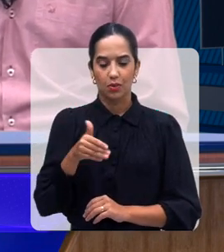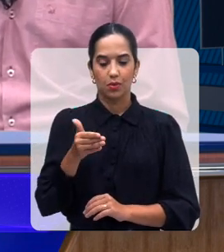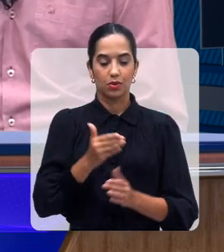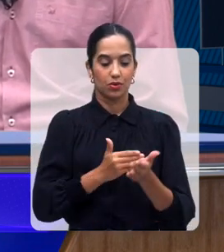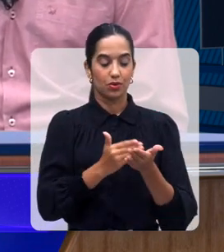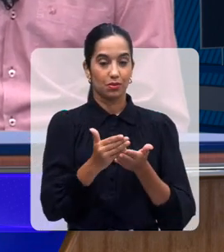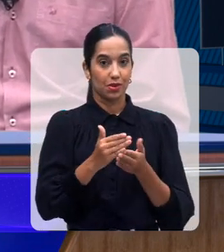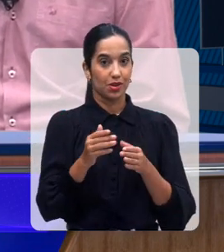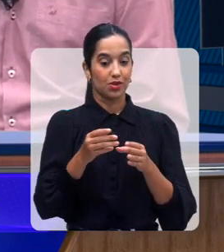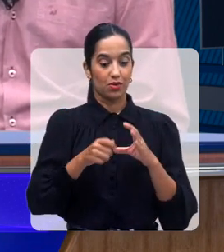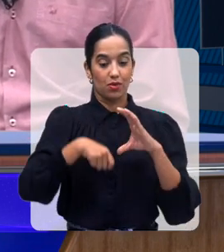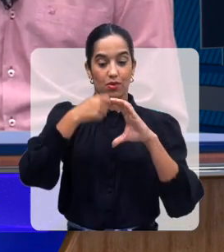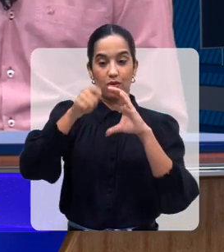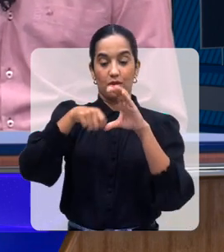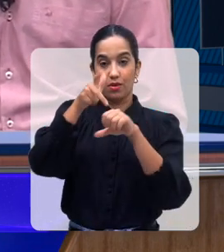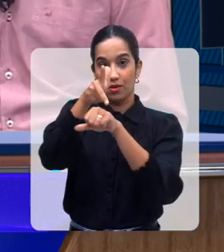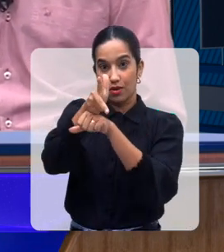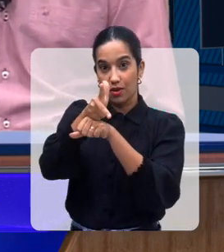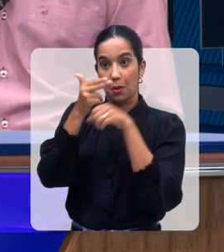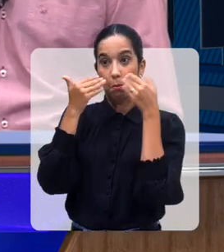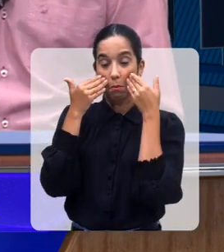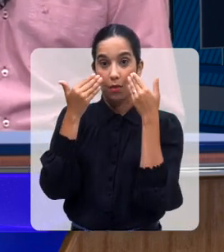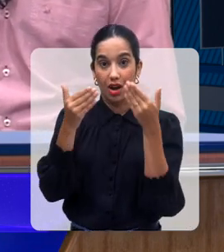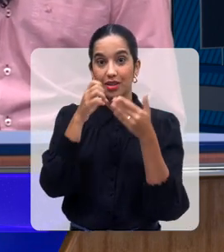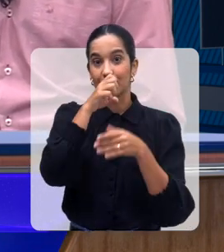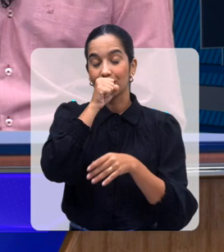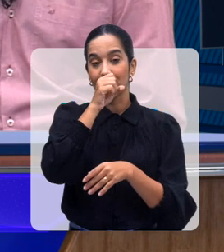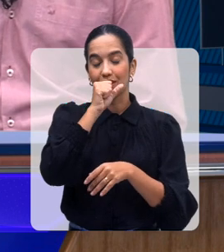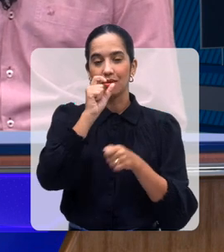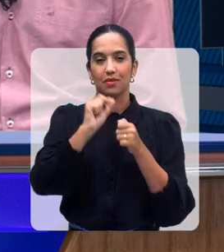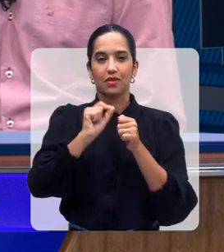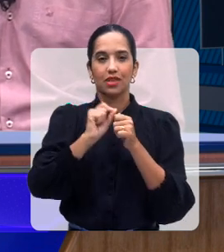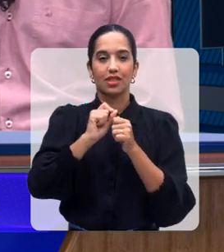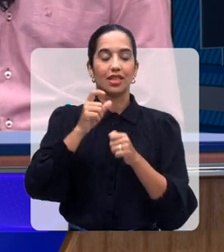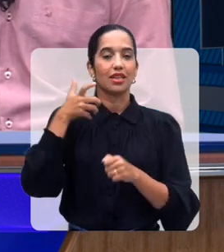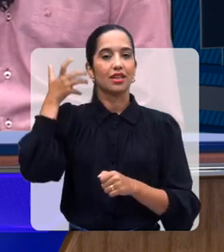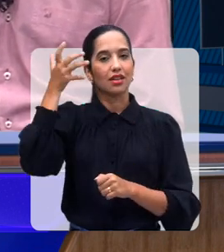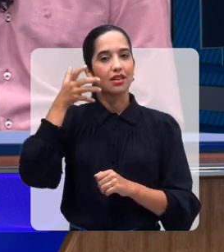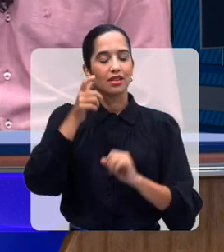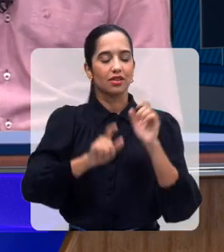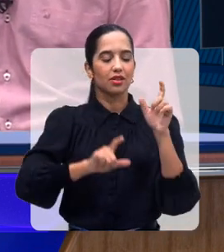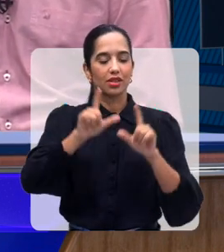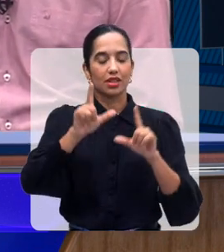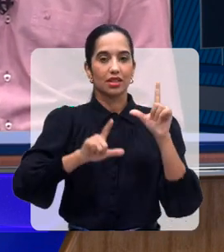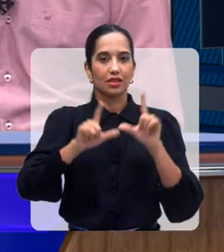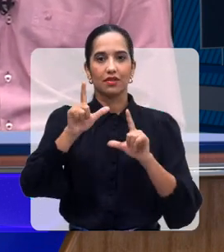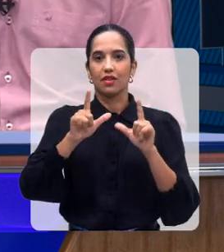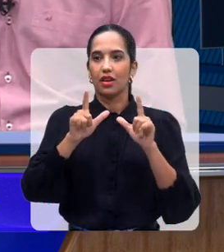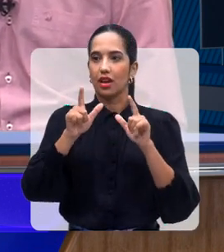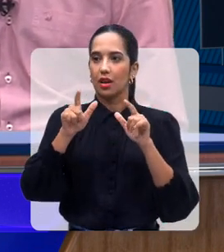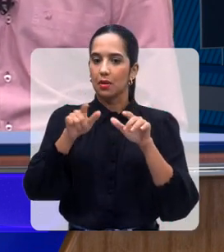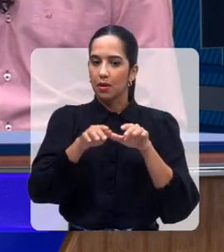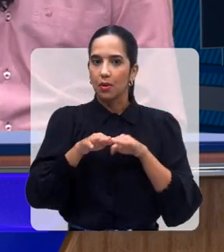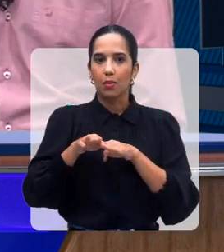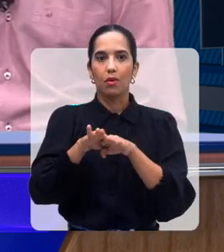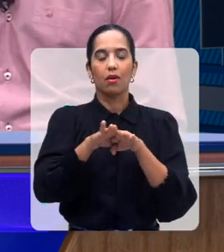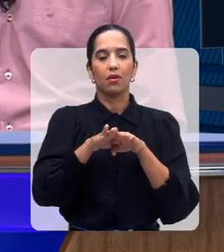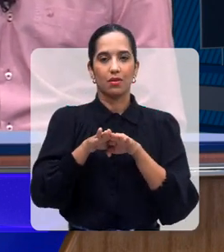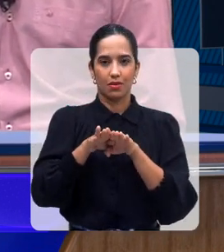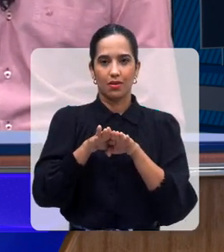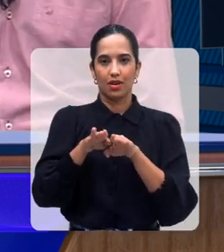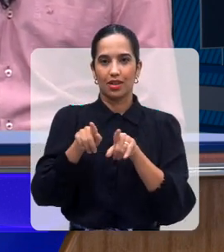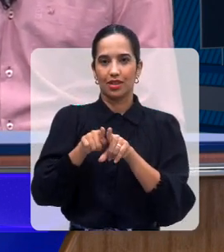começou, era ao vivo. Sábado, e a gente fazia rádio e TV ao mesmo tempo, como eu já falei aqui.